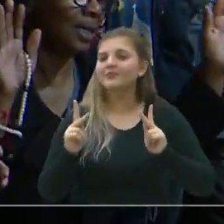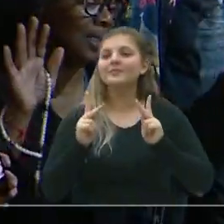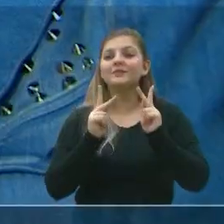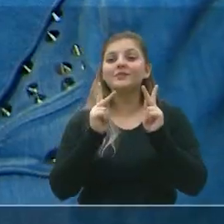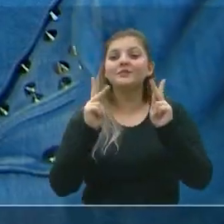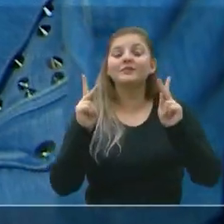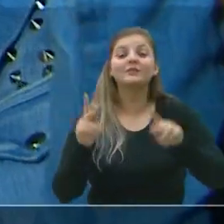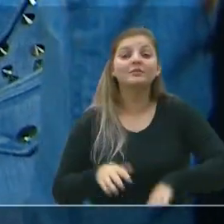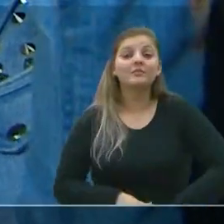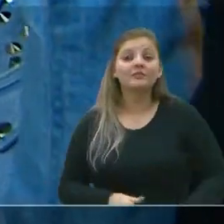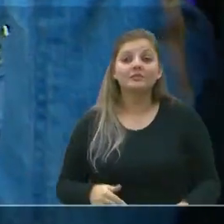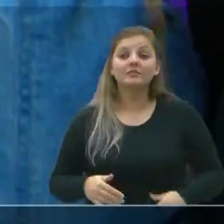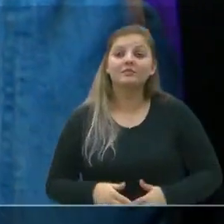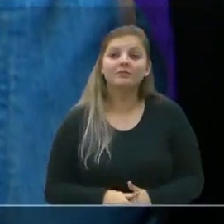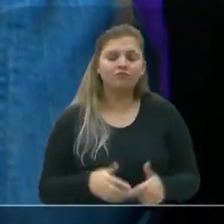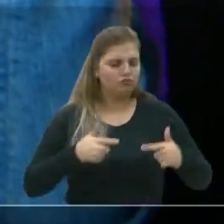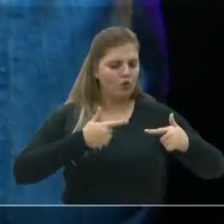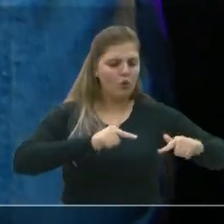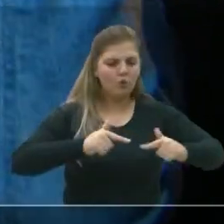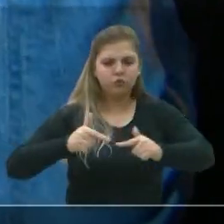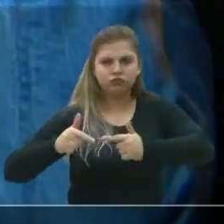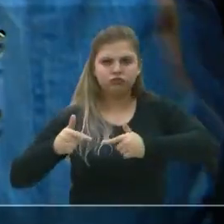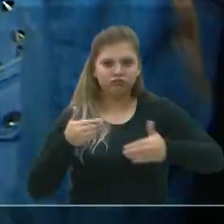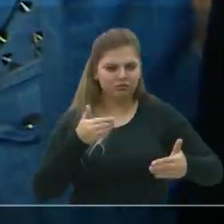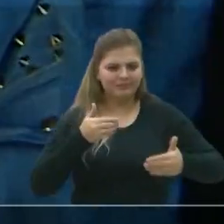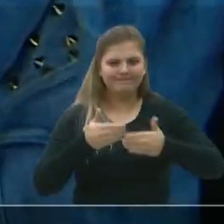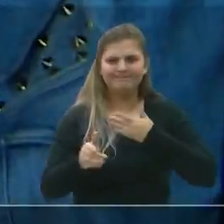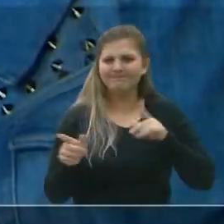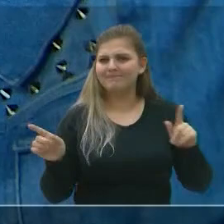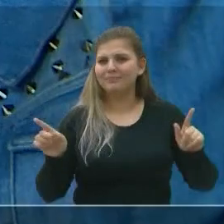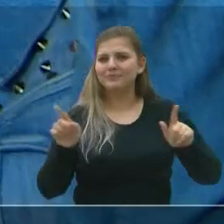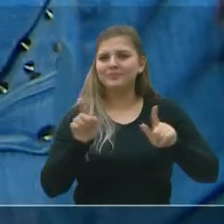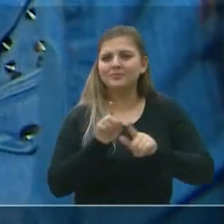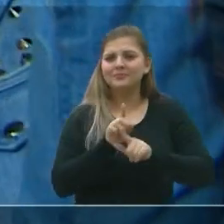Batalhas, Ele não perde as